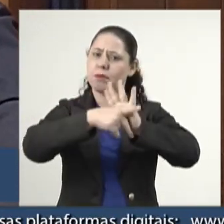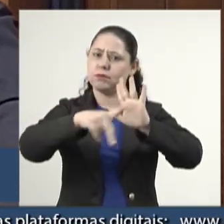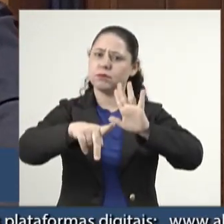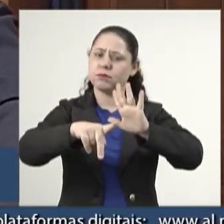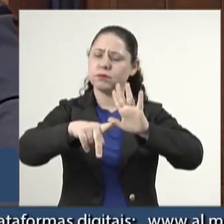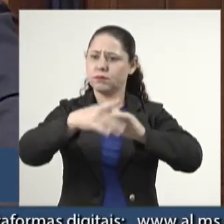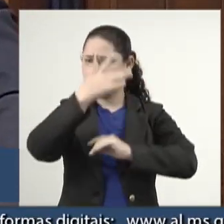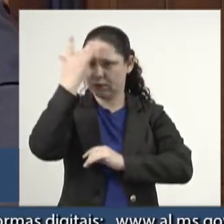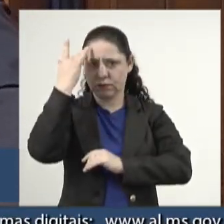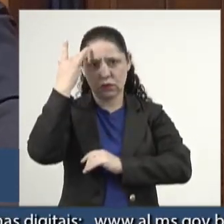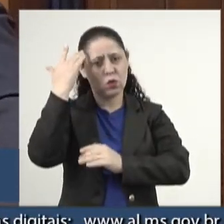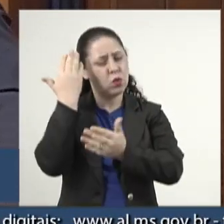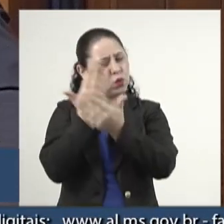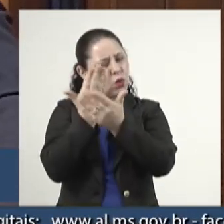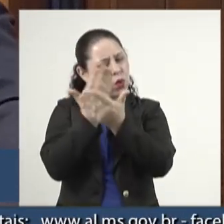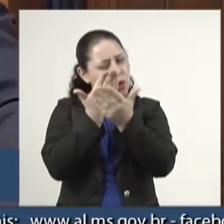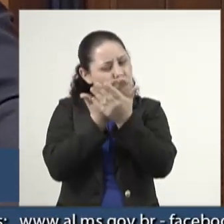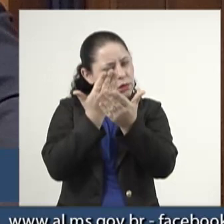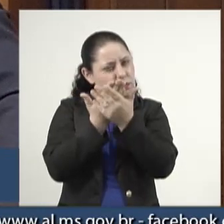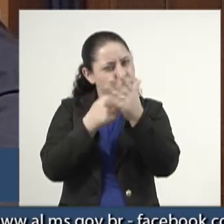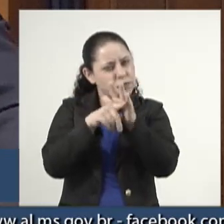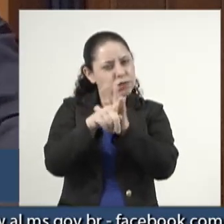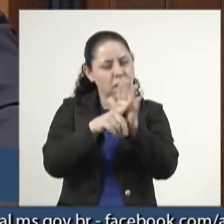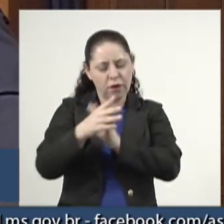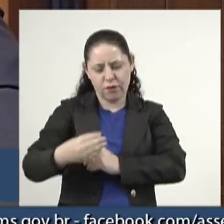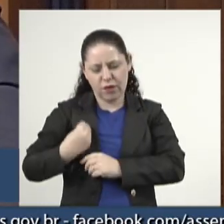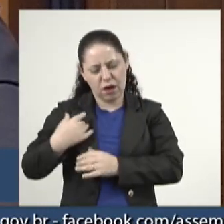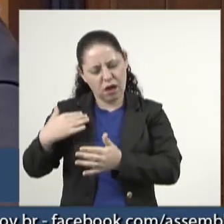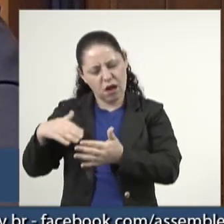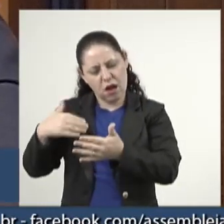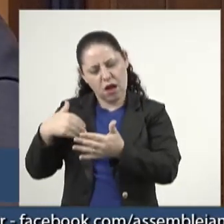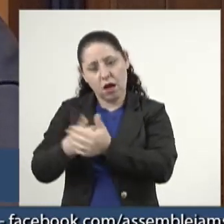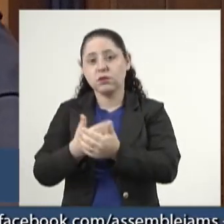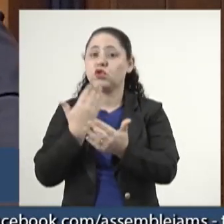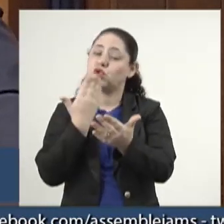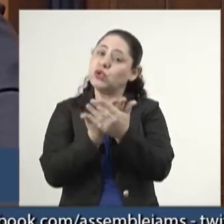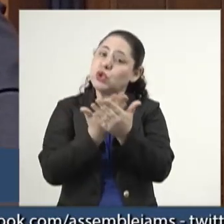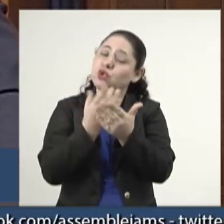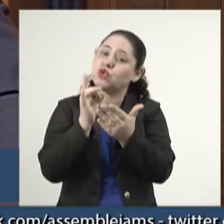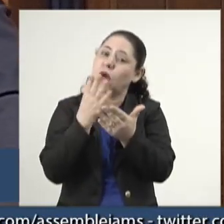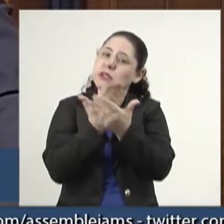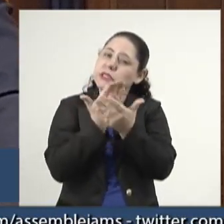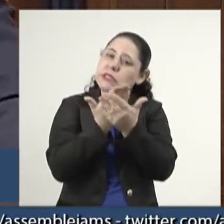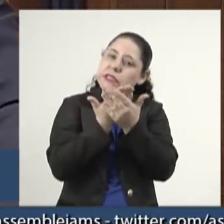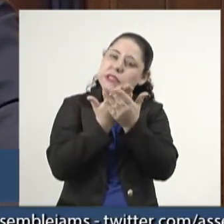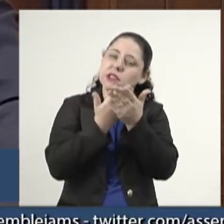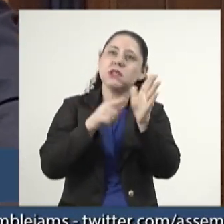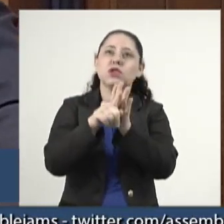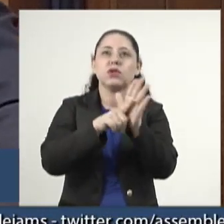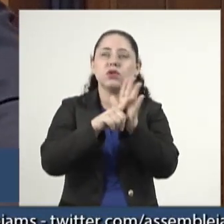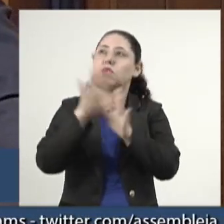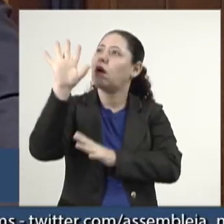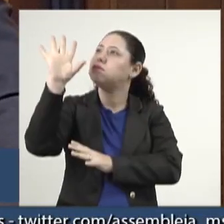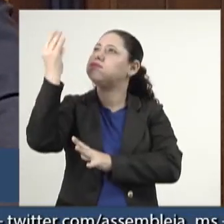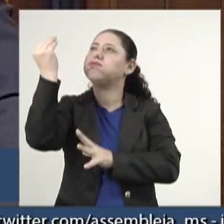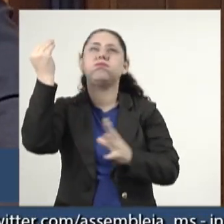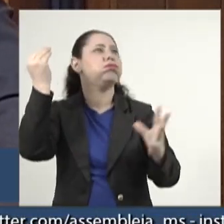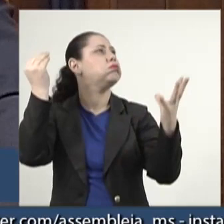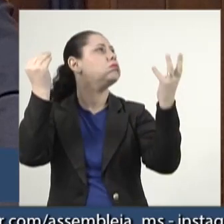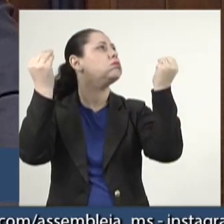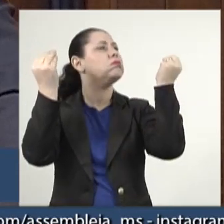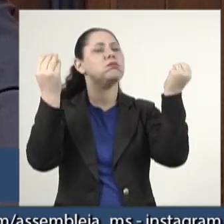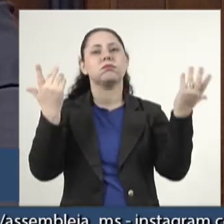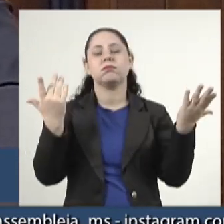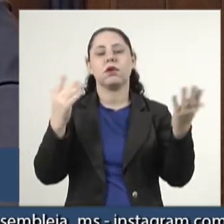que são pessoas que se dedicam, às vezes, a vida inteira para estudar esses fenômenos da natureza,